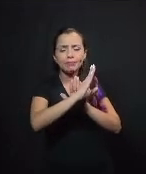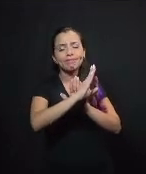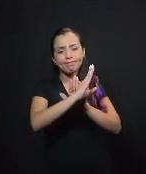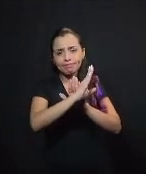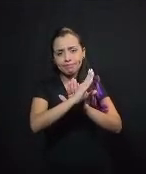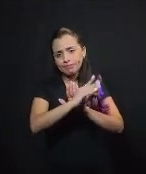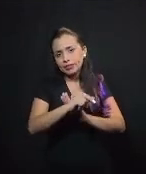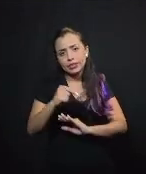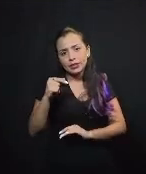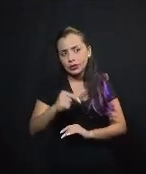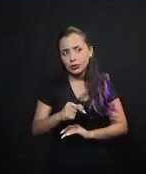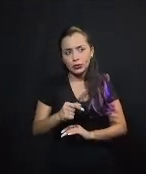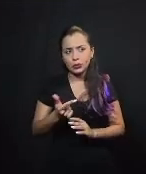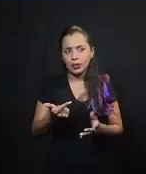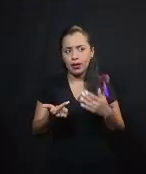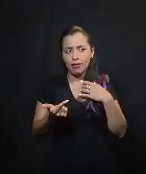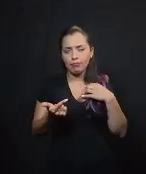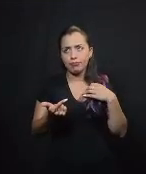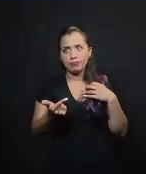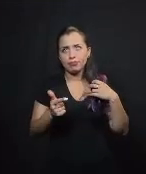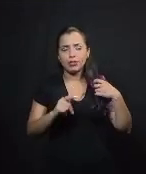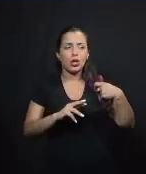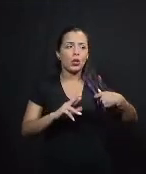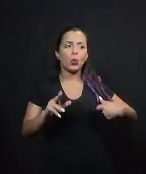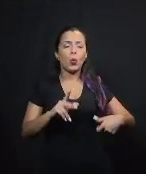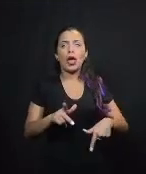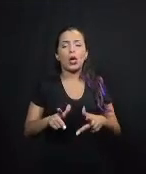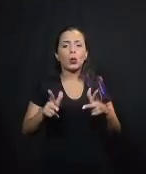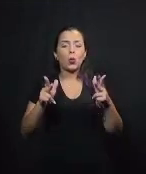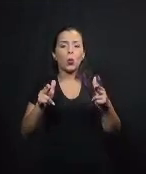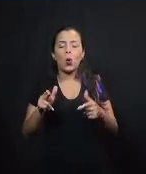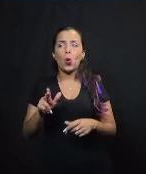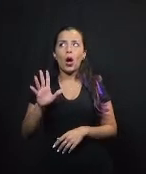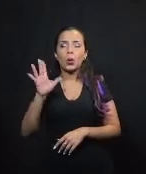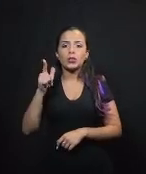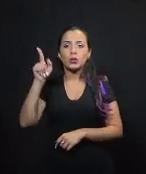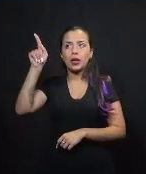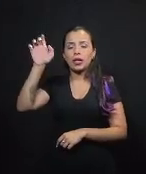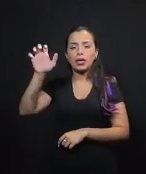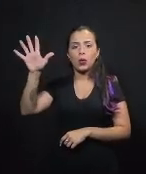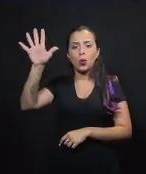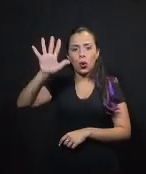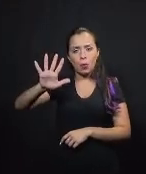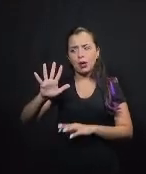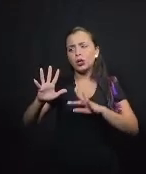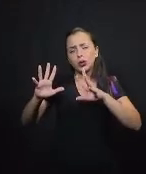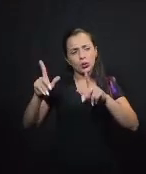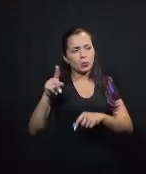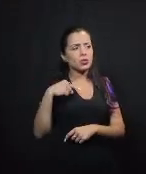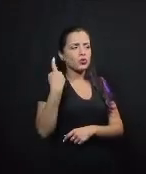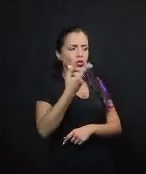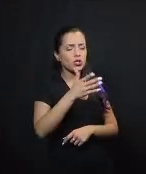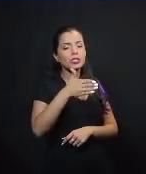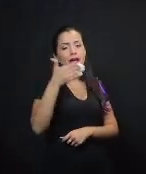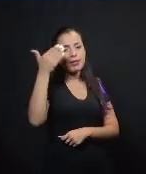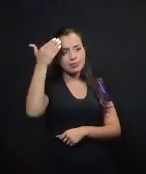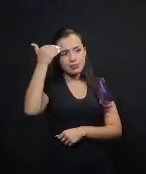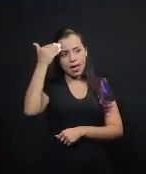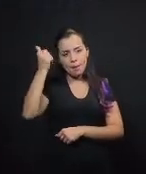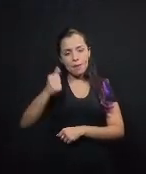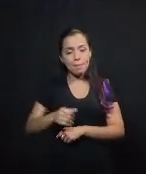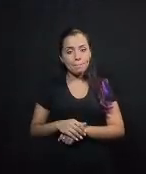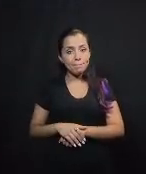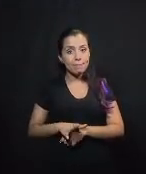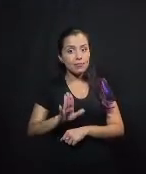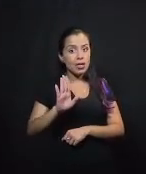como foi o fantasma dos imigrantes no caso húngaro. Todos nós sabemos disso e vivemos isso. E ele se